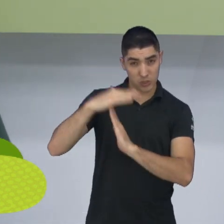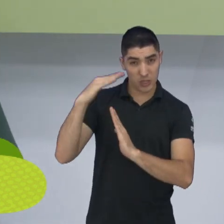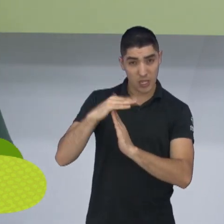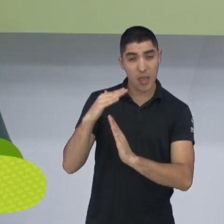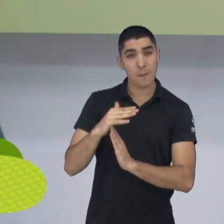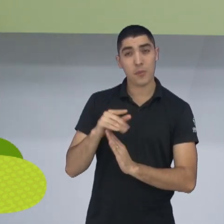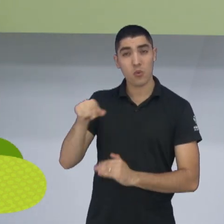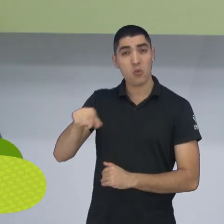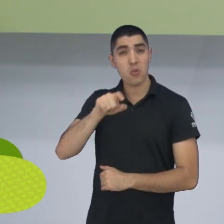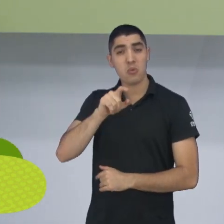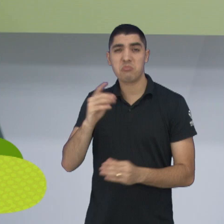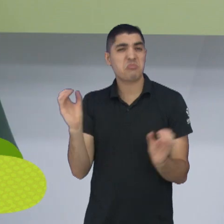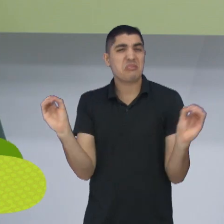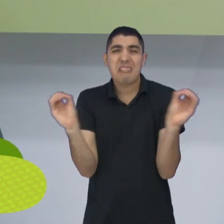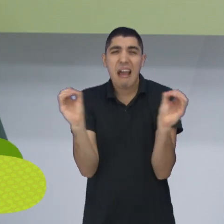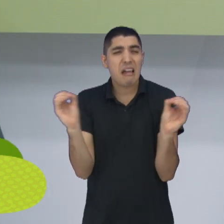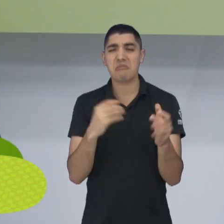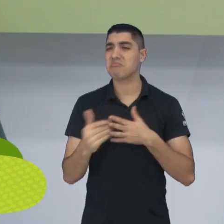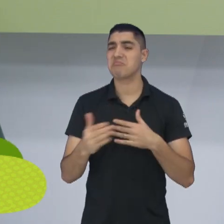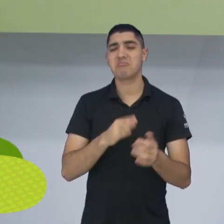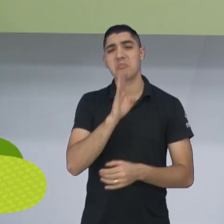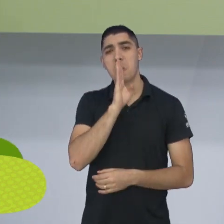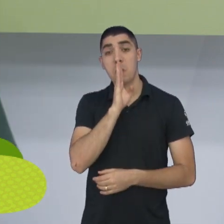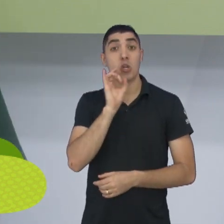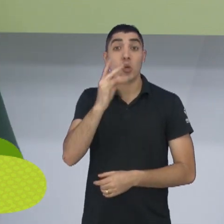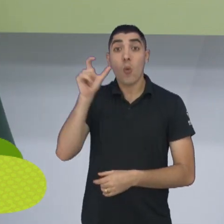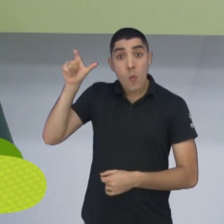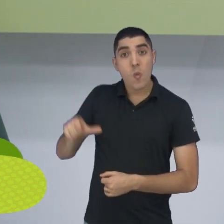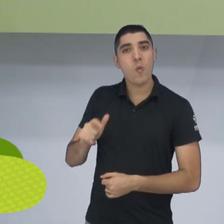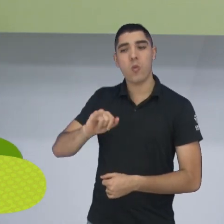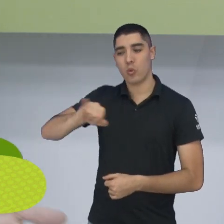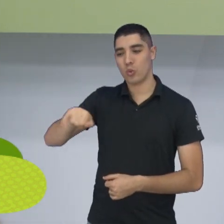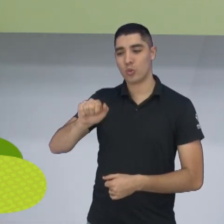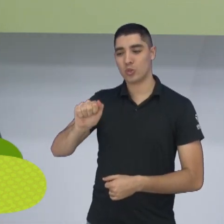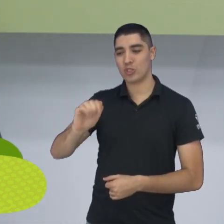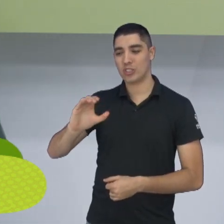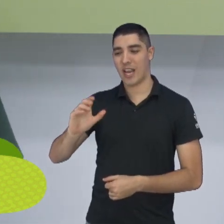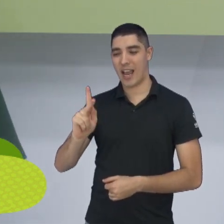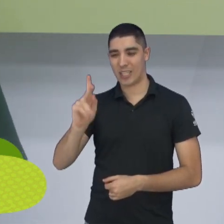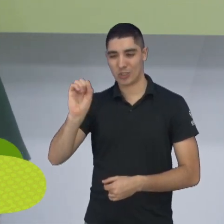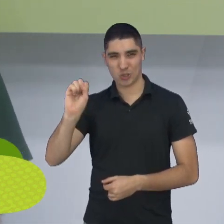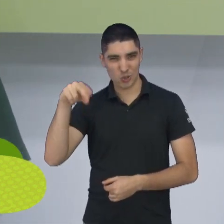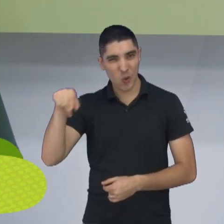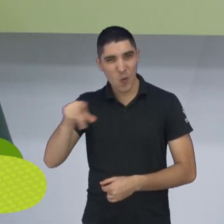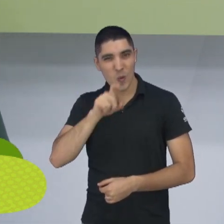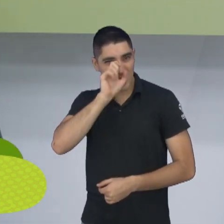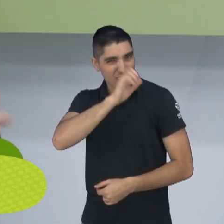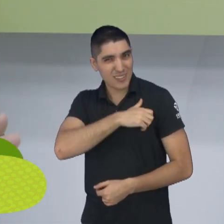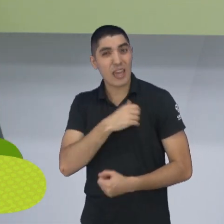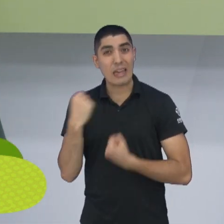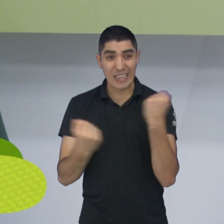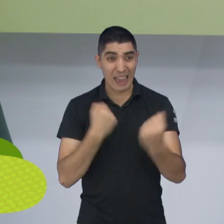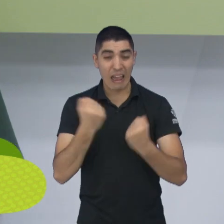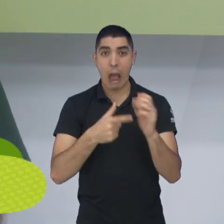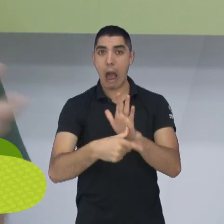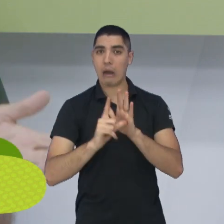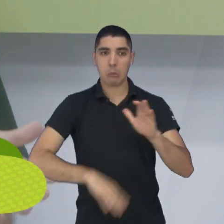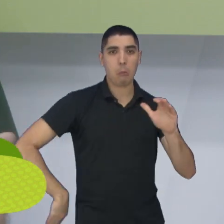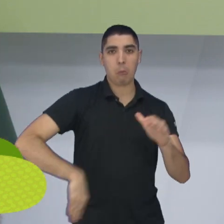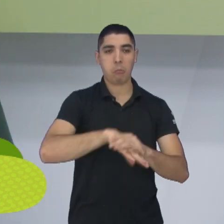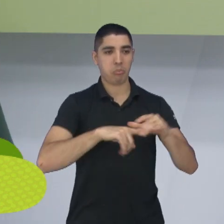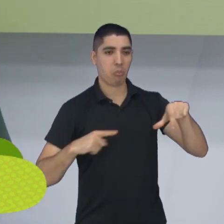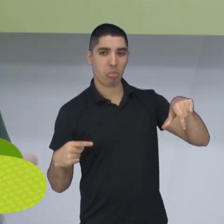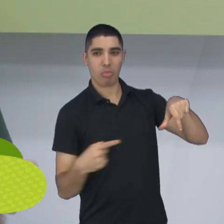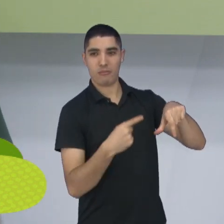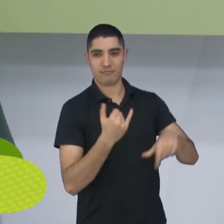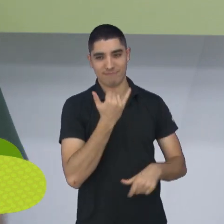rapaz poderia ter levado, o Jackson poderia ter levado um pouco mais, né? Ele se precipitou totalmente, mas de resto